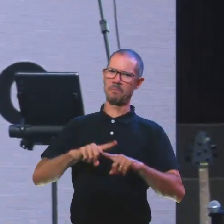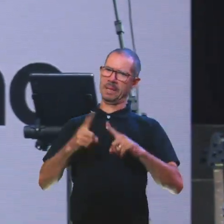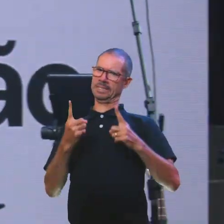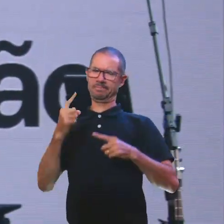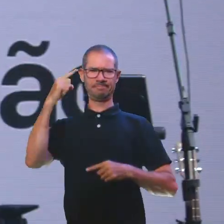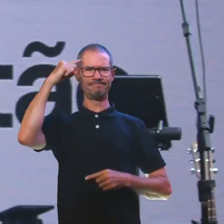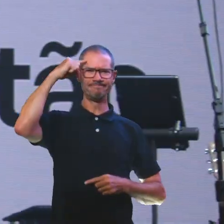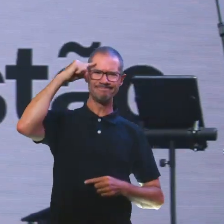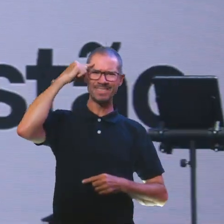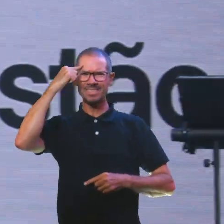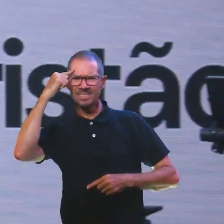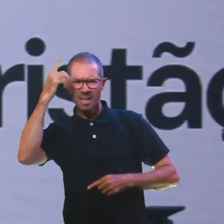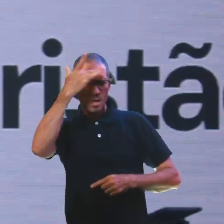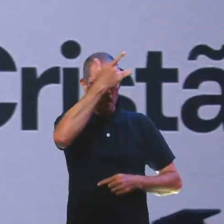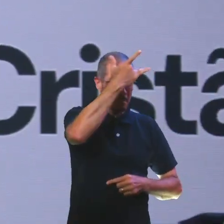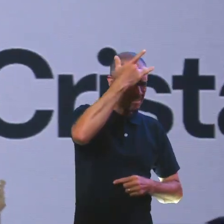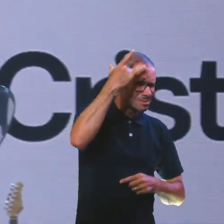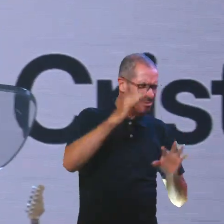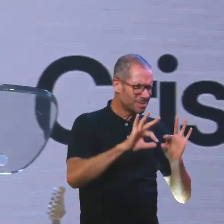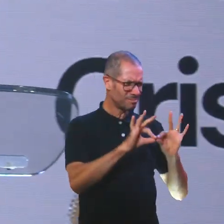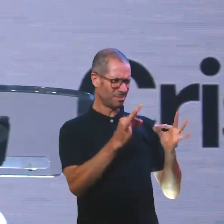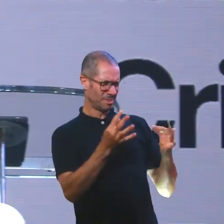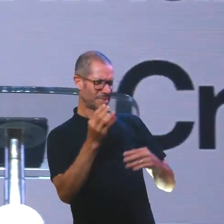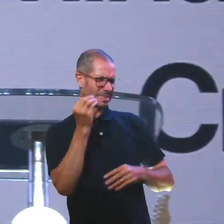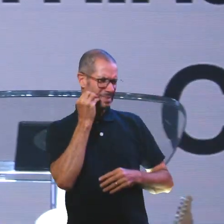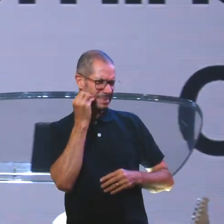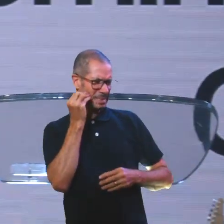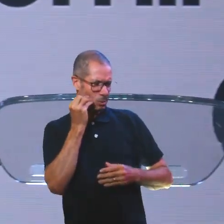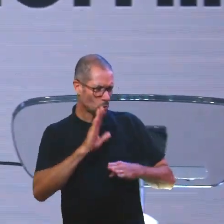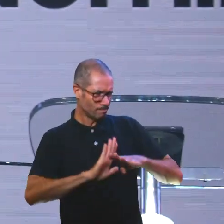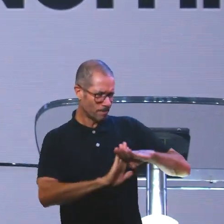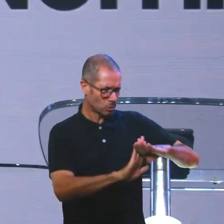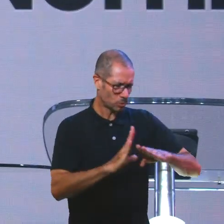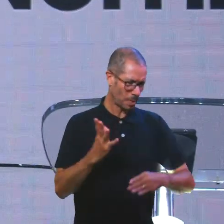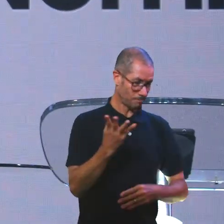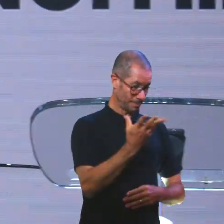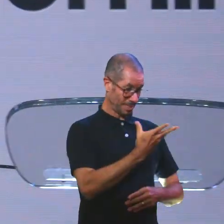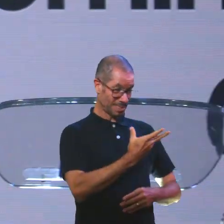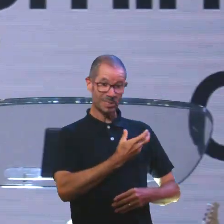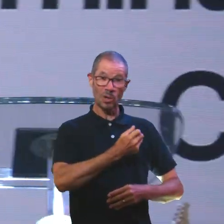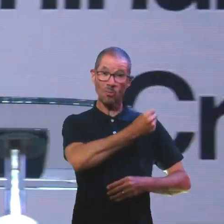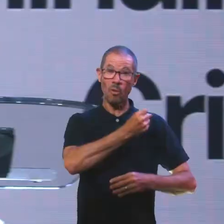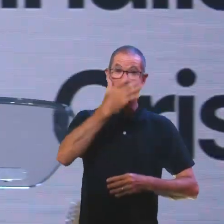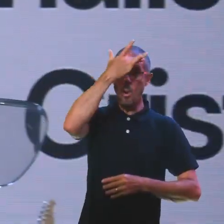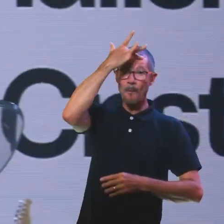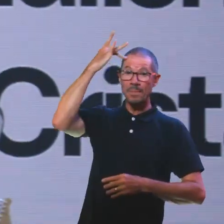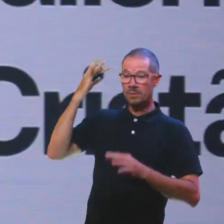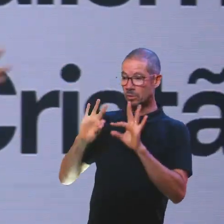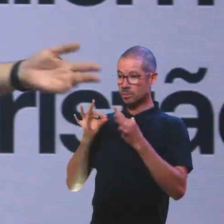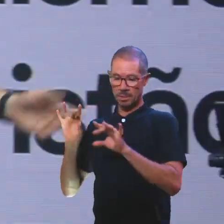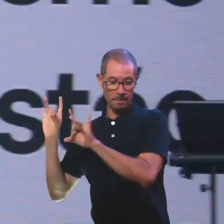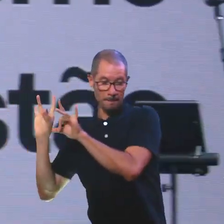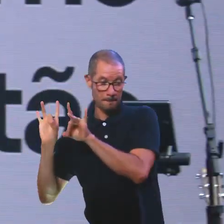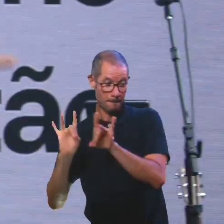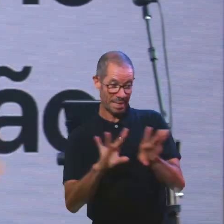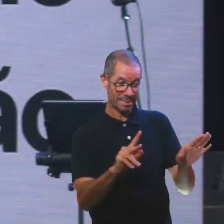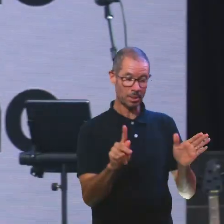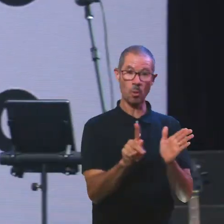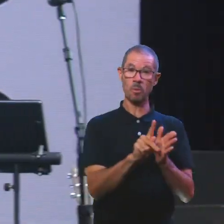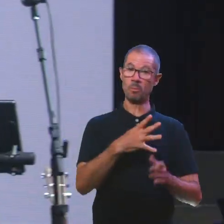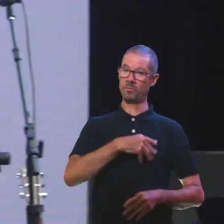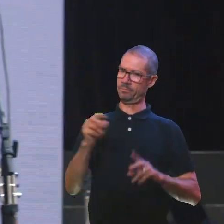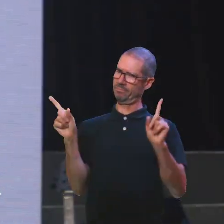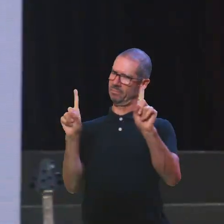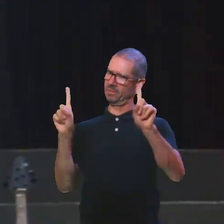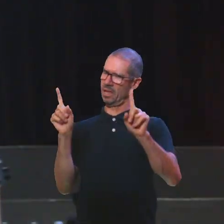eu posso pensar como alguém que simplesmente, por mais que a mãe tentou o salvar dessa maneira e o salvou, de alguém que está simplesmente abandonando o próprio filho, o que não é